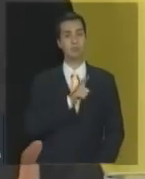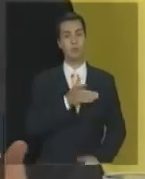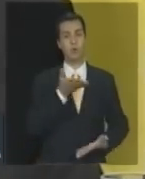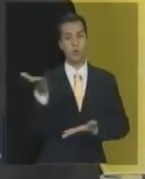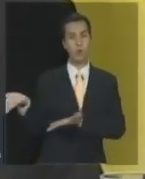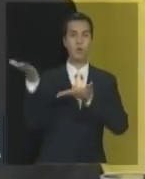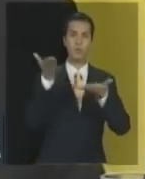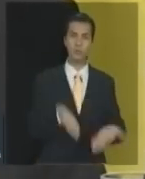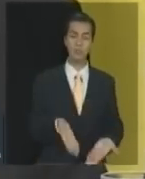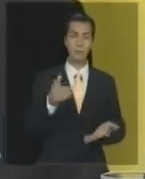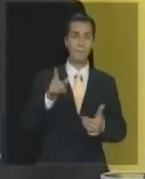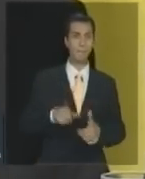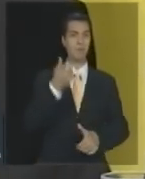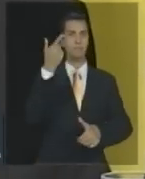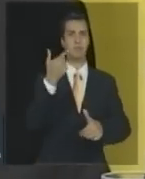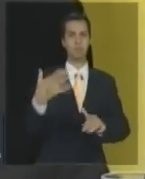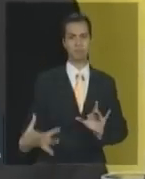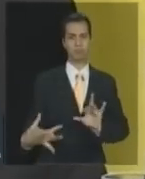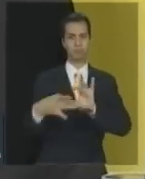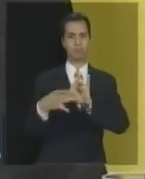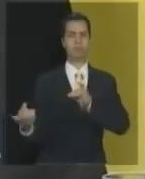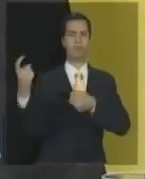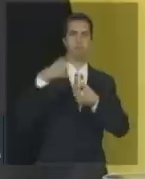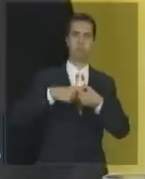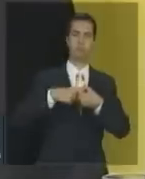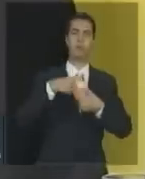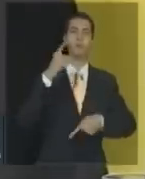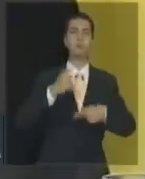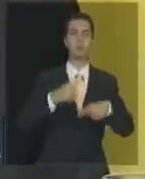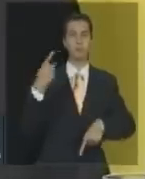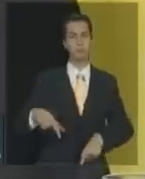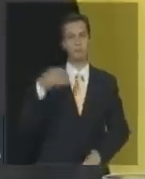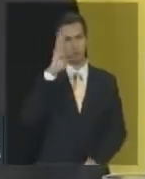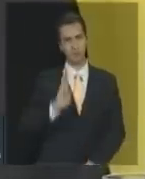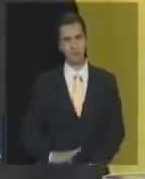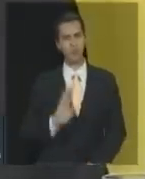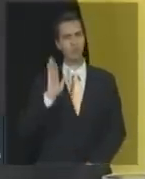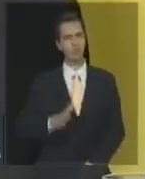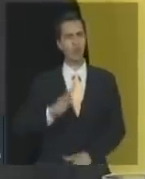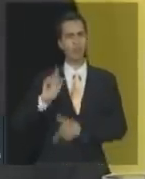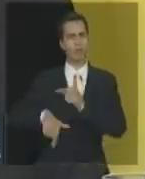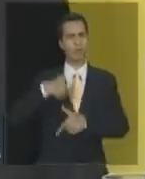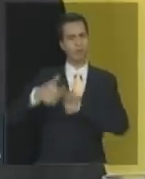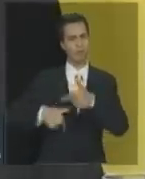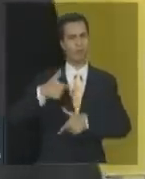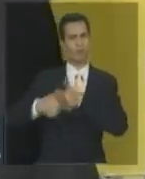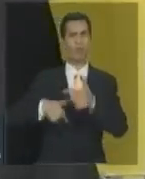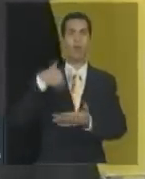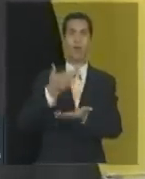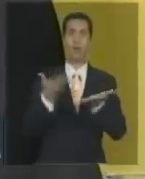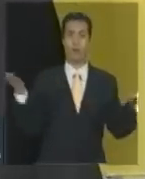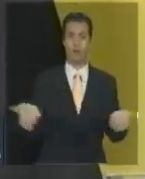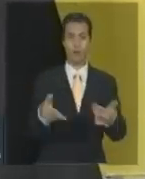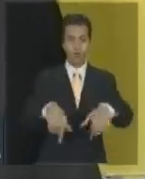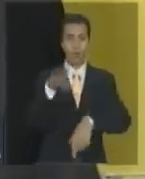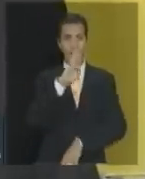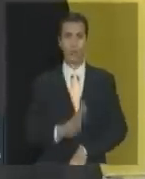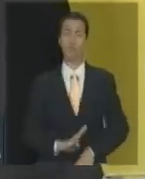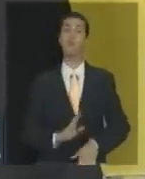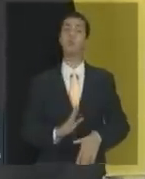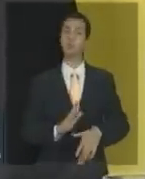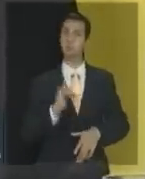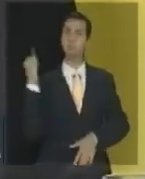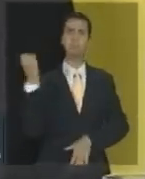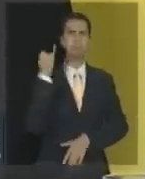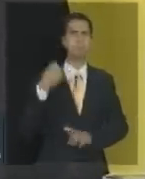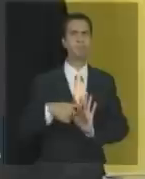acaso, foi pelo que ele já acumulou e pelo que ele representa hoje no cenário internacional, onde não